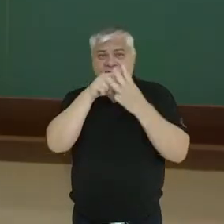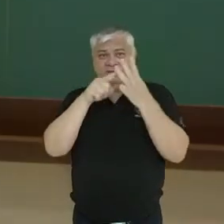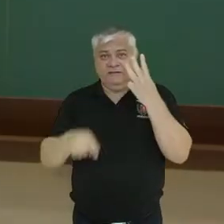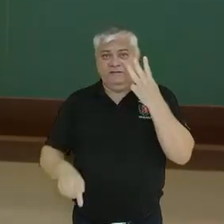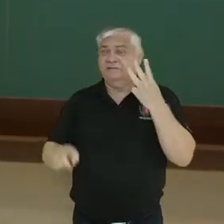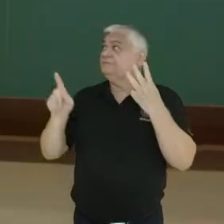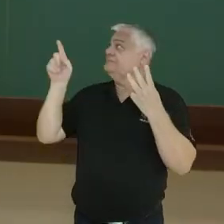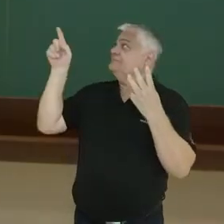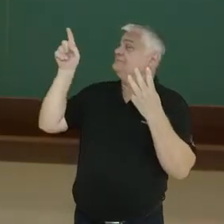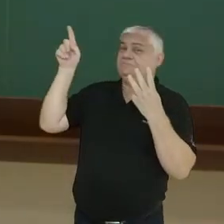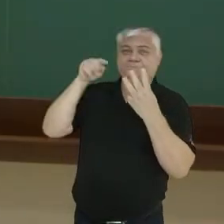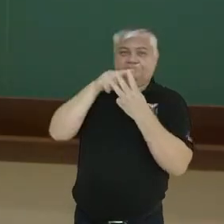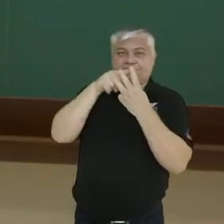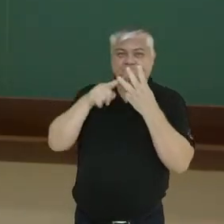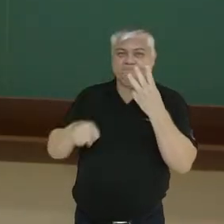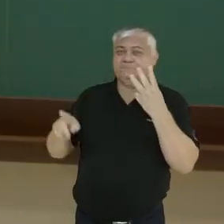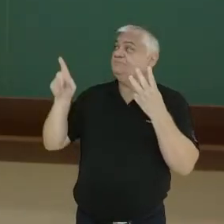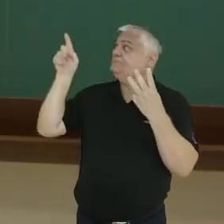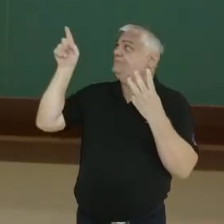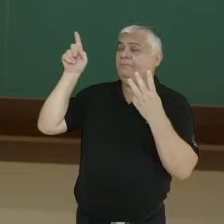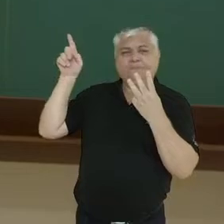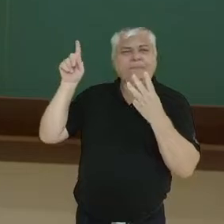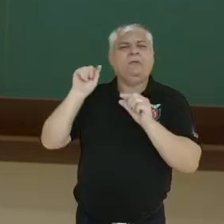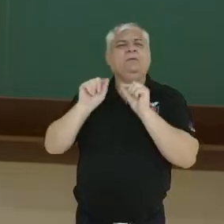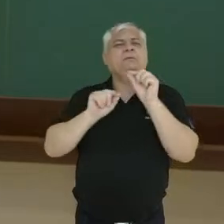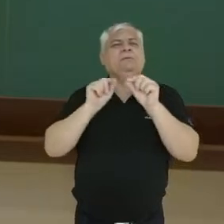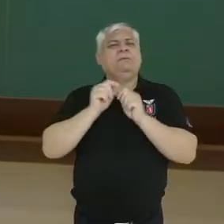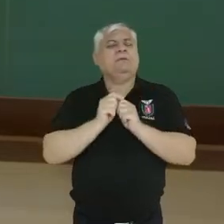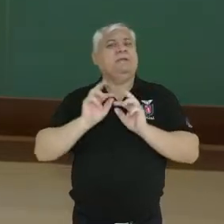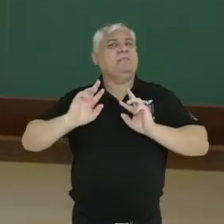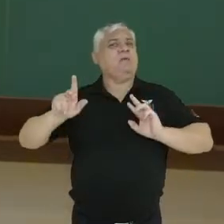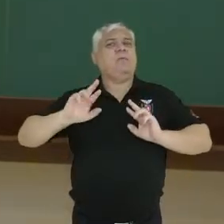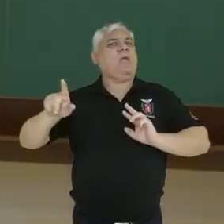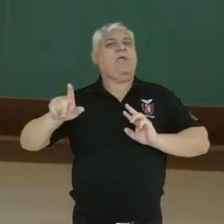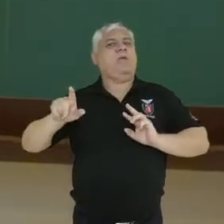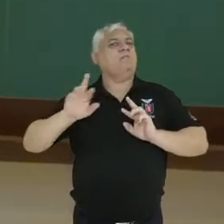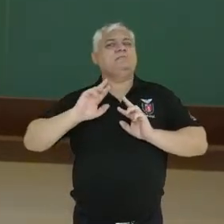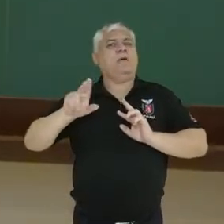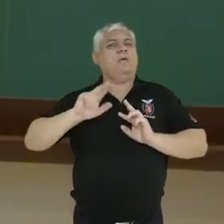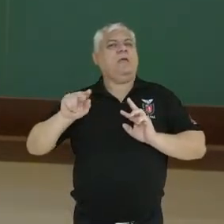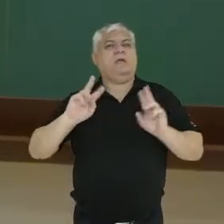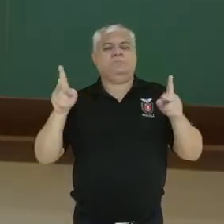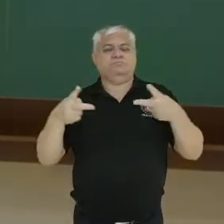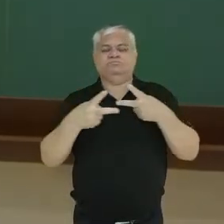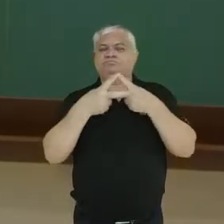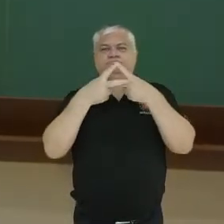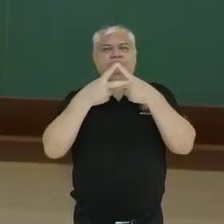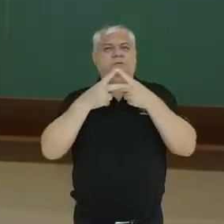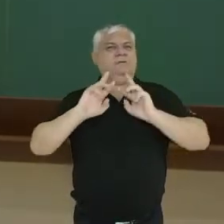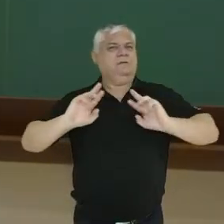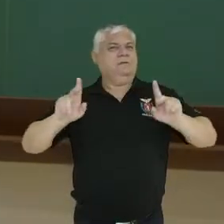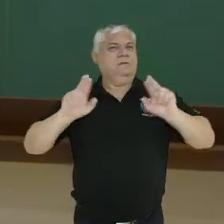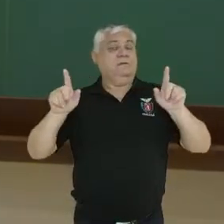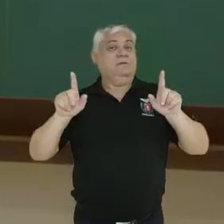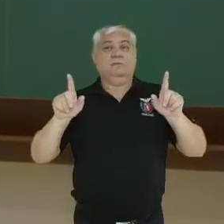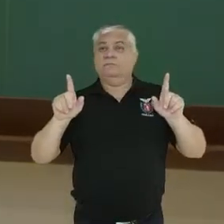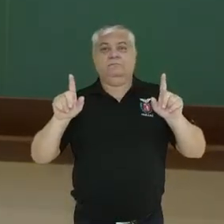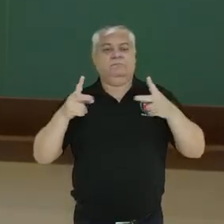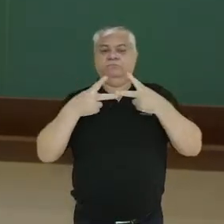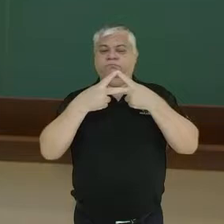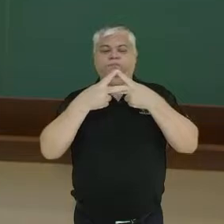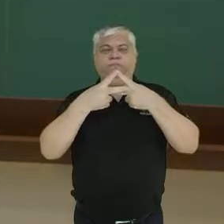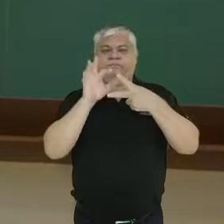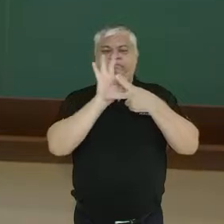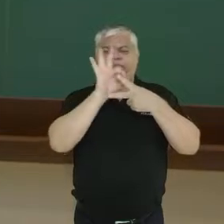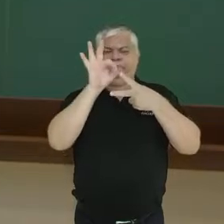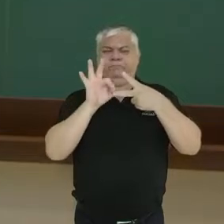tenho três desenhos de triângulos aqui que não são triângulos retângulos. Eles não têm um ângulo